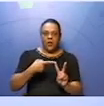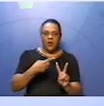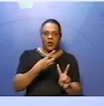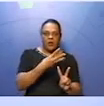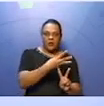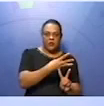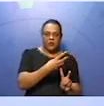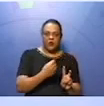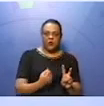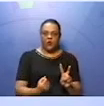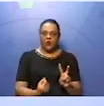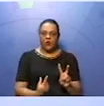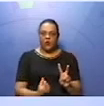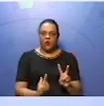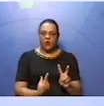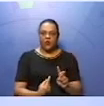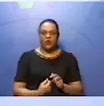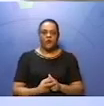11.